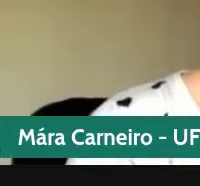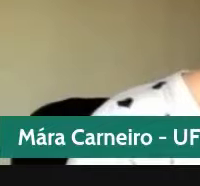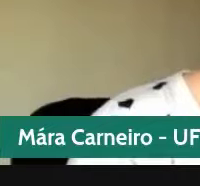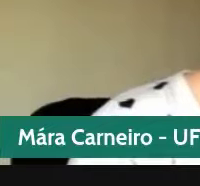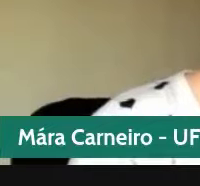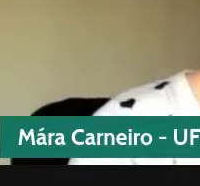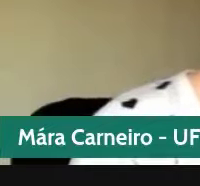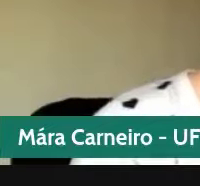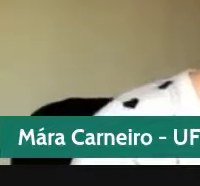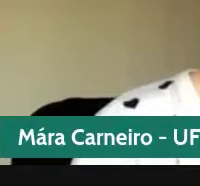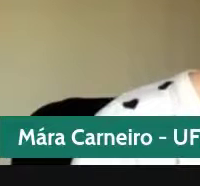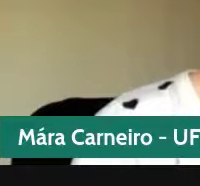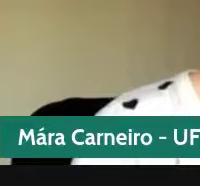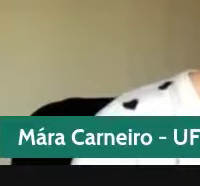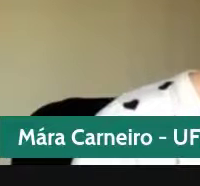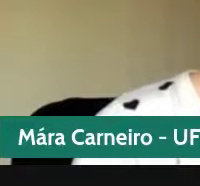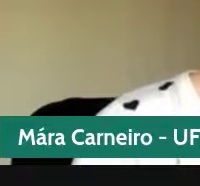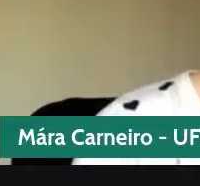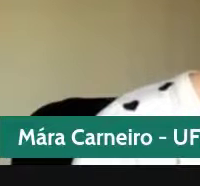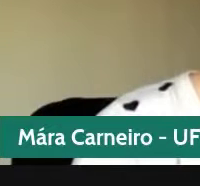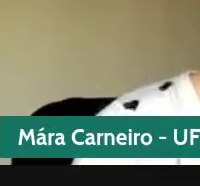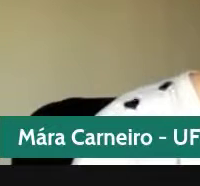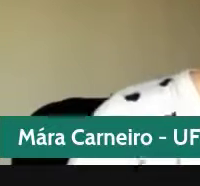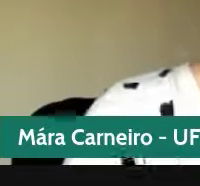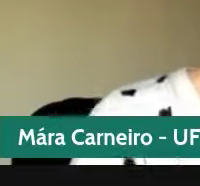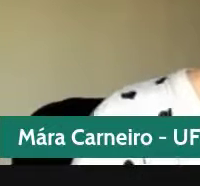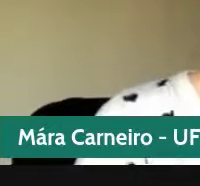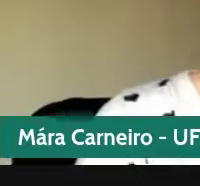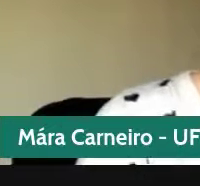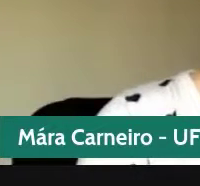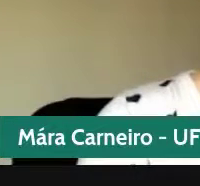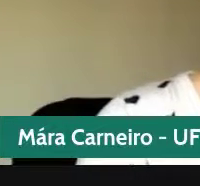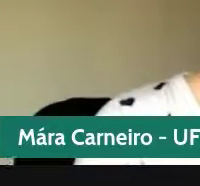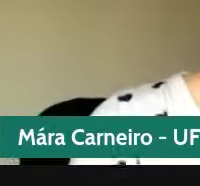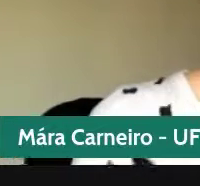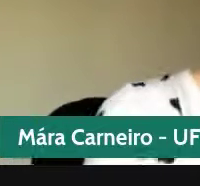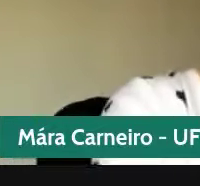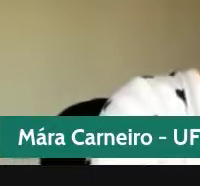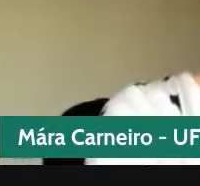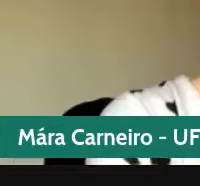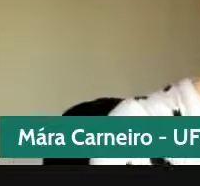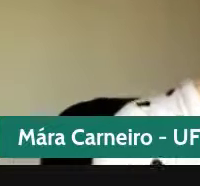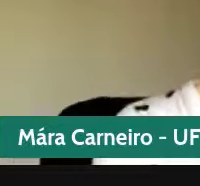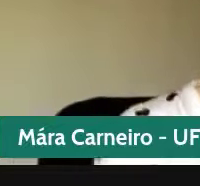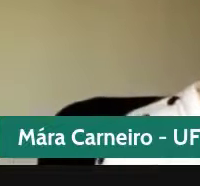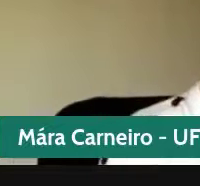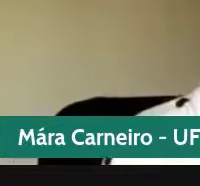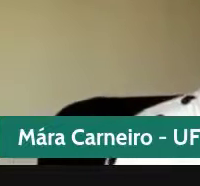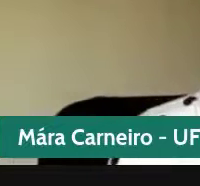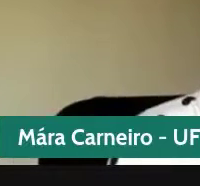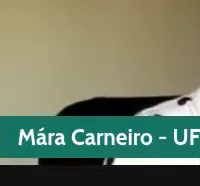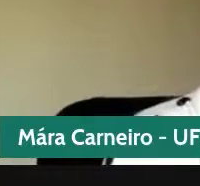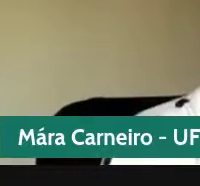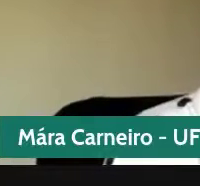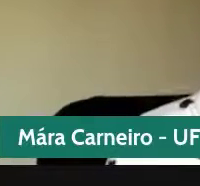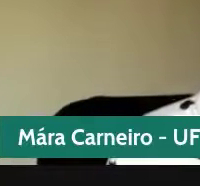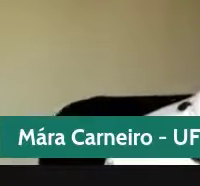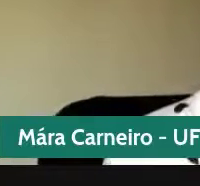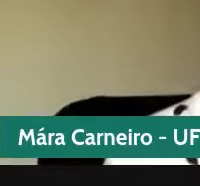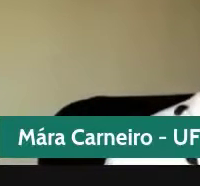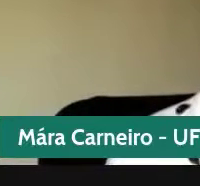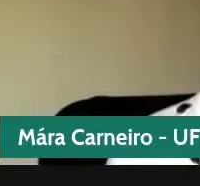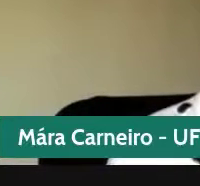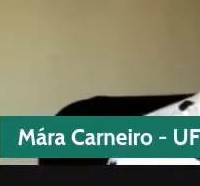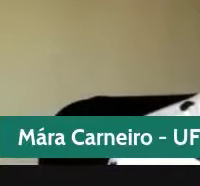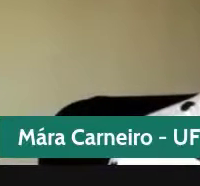Boa tarde, pessoal. Vamos retomar o nosso trabalho. A gente agora vai ter a apresentação da professora Maria